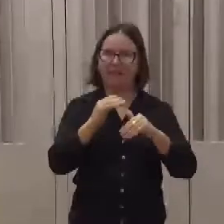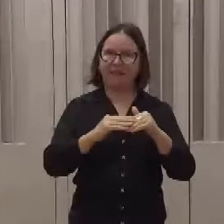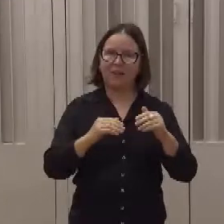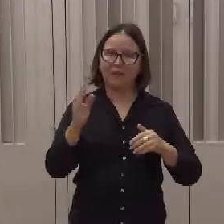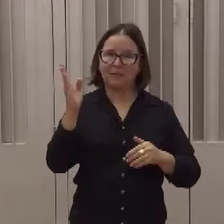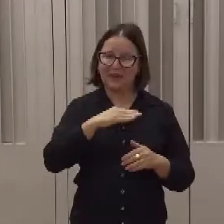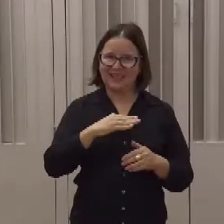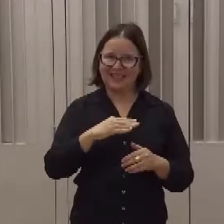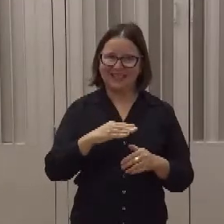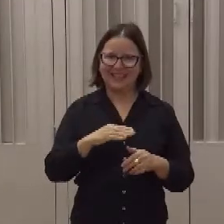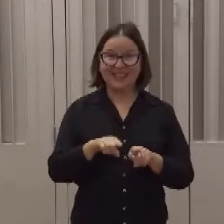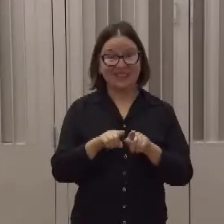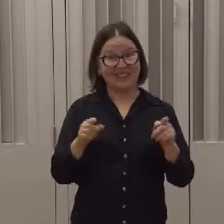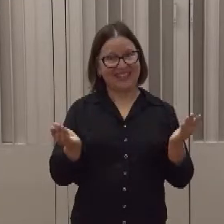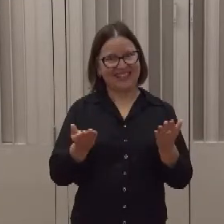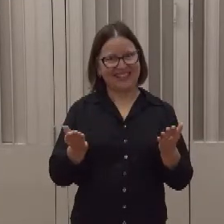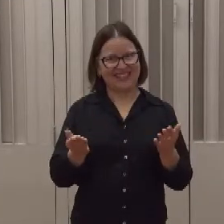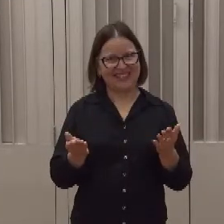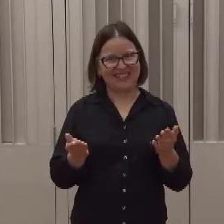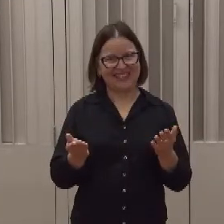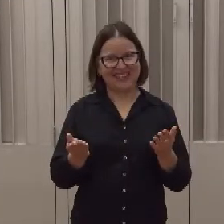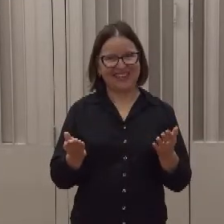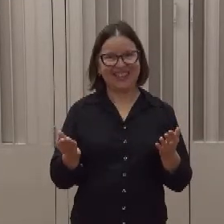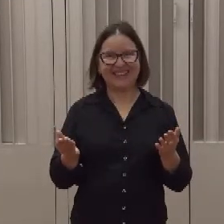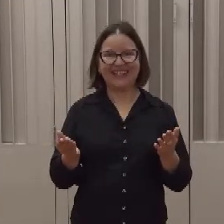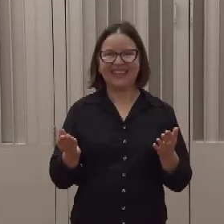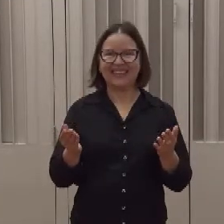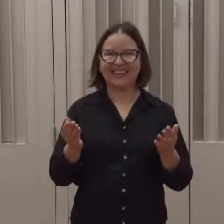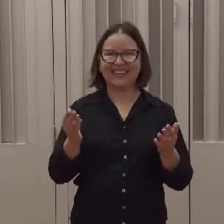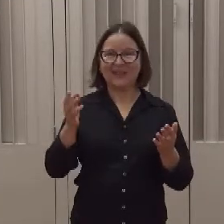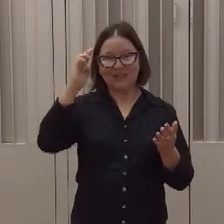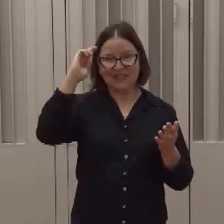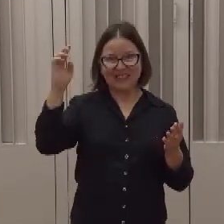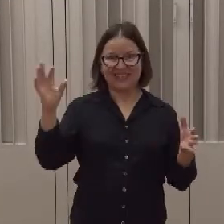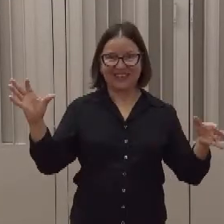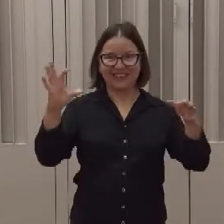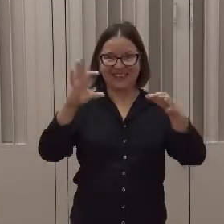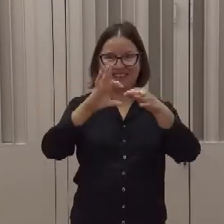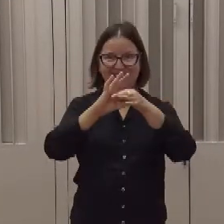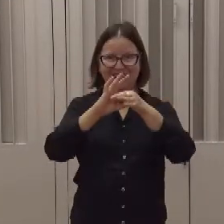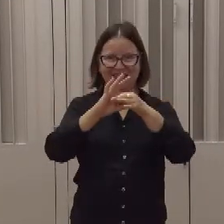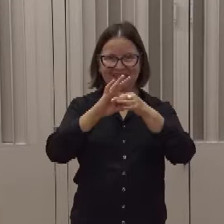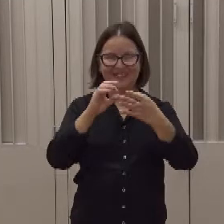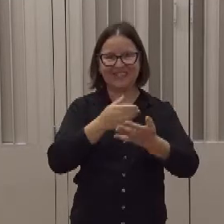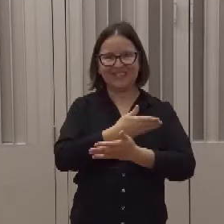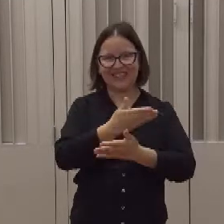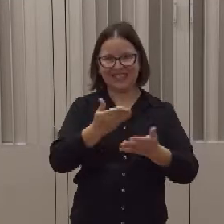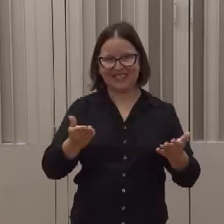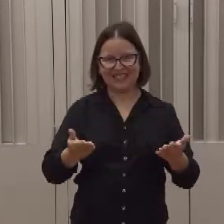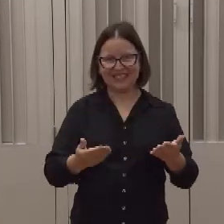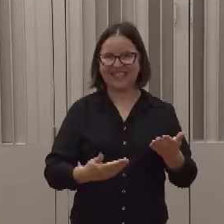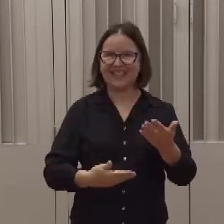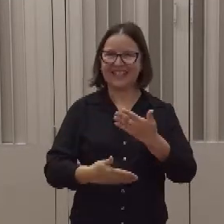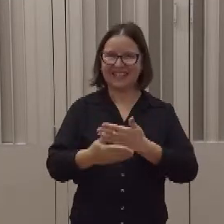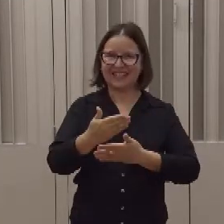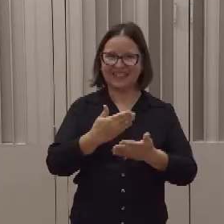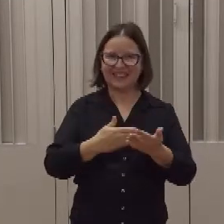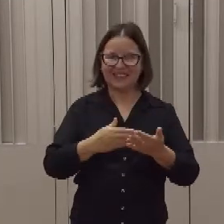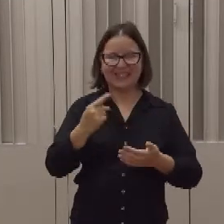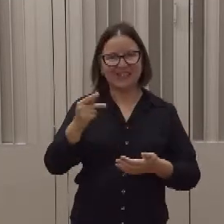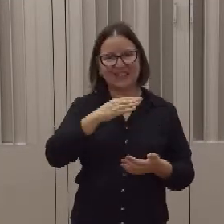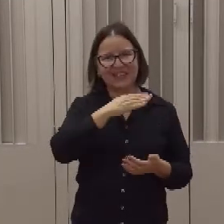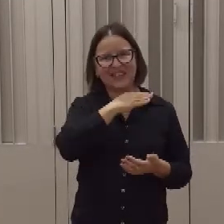porém, vos reconciliou no corpo da sua carne, mediante a sua